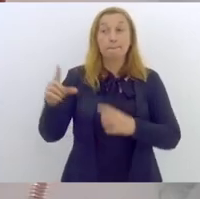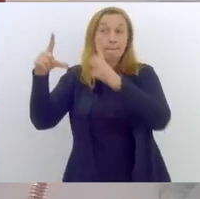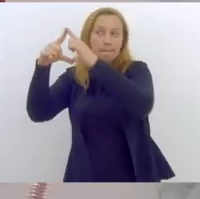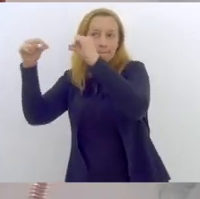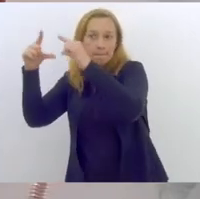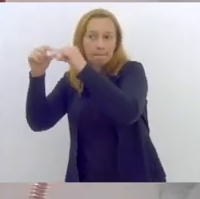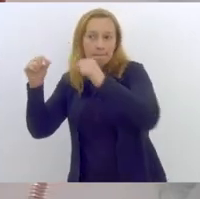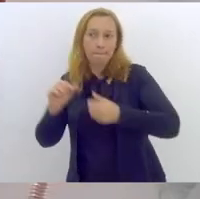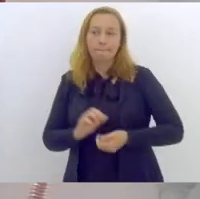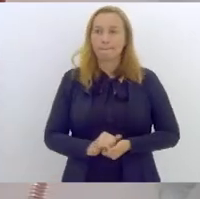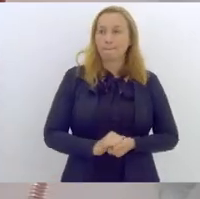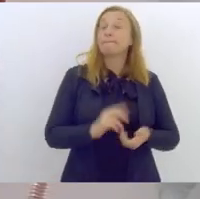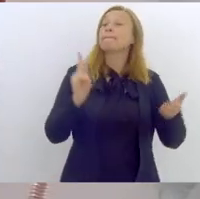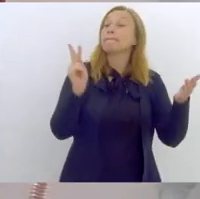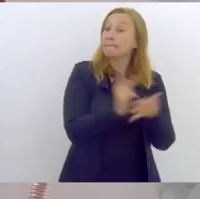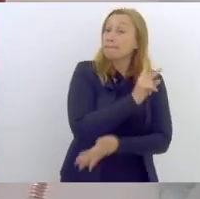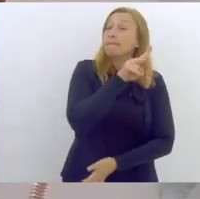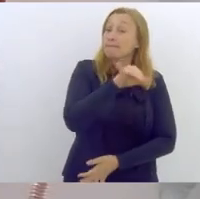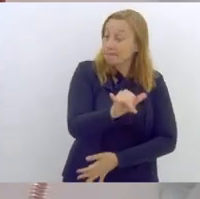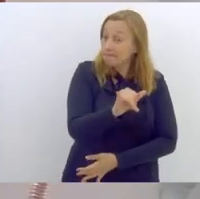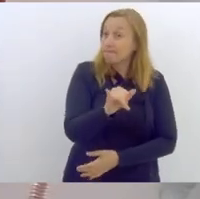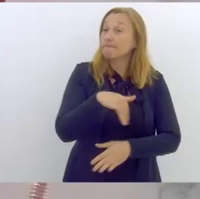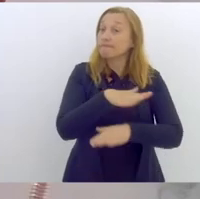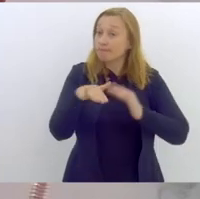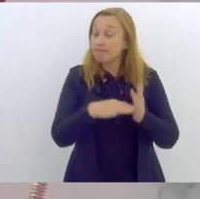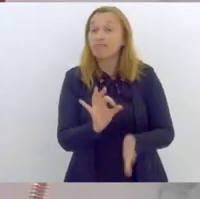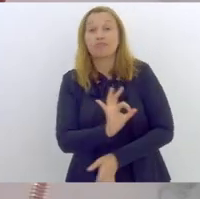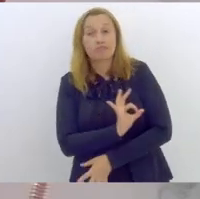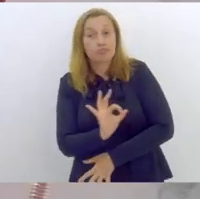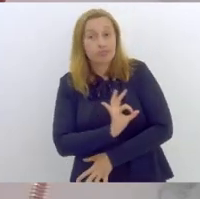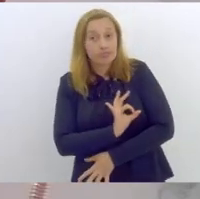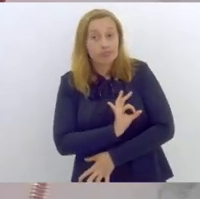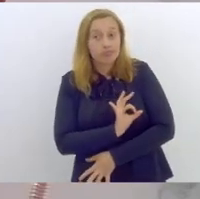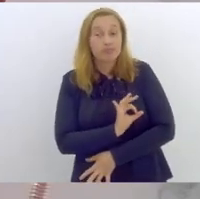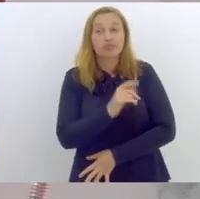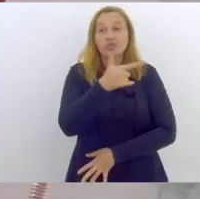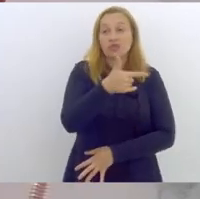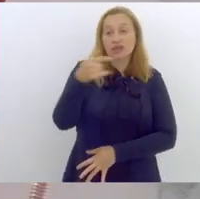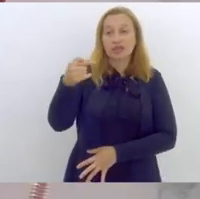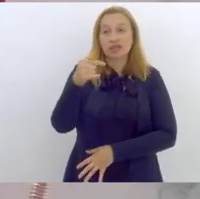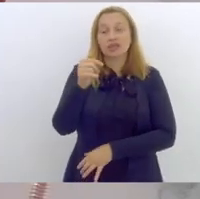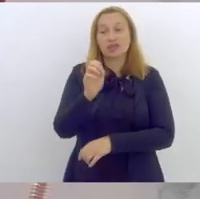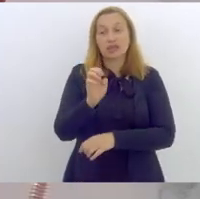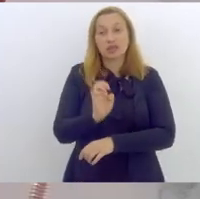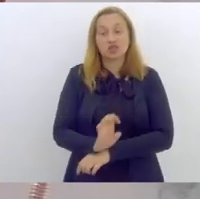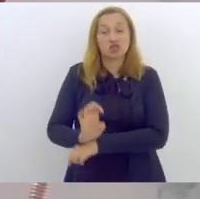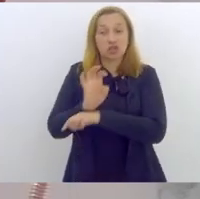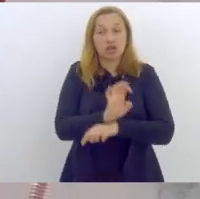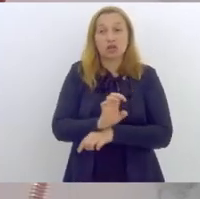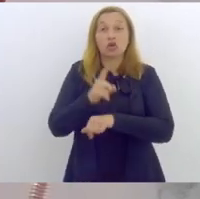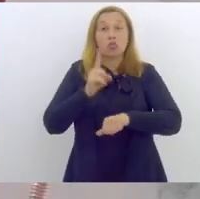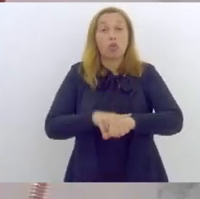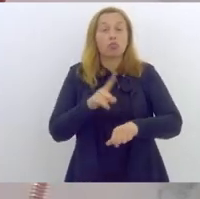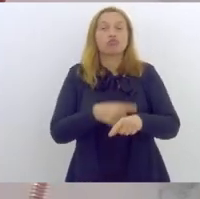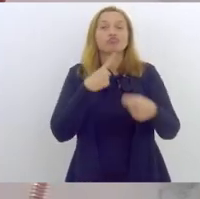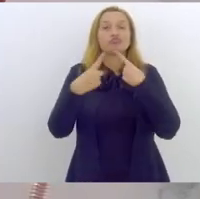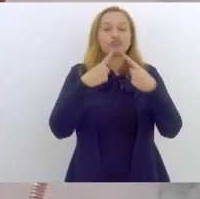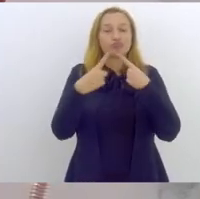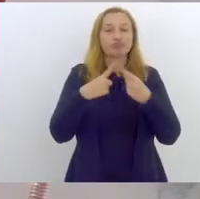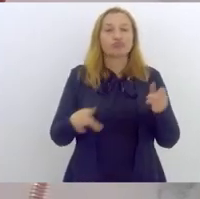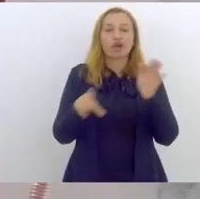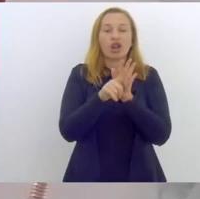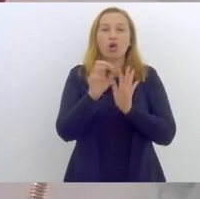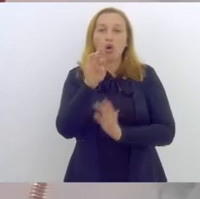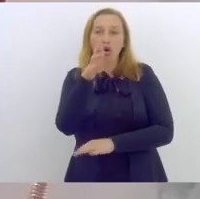é o que vai acontecer com todas as Polícias e com todas as carreiras nos 27 estados e o momento de discutir isso era na lei